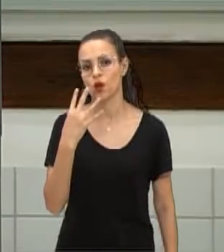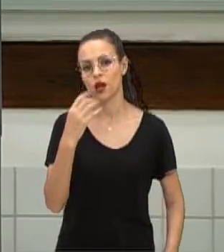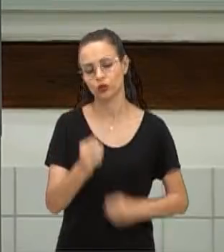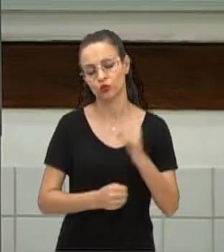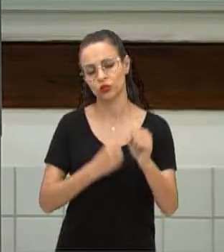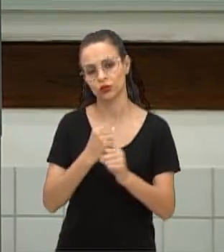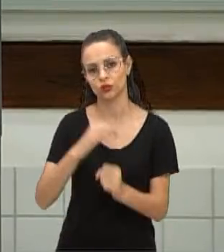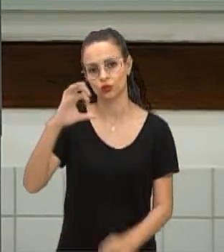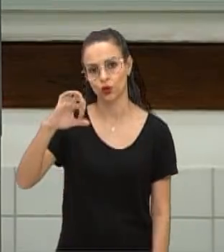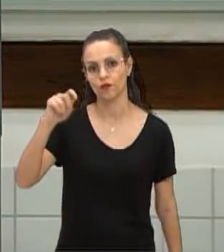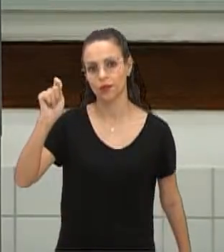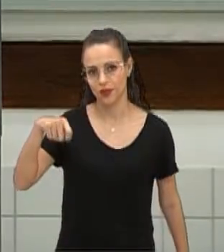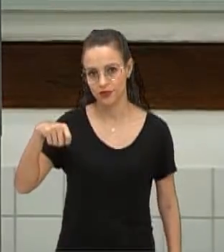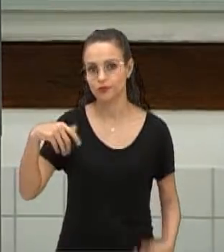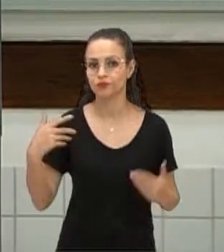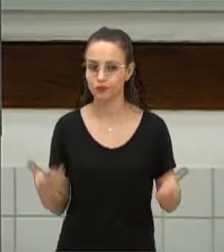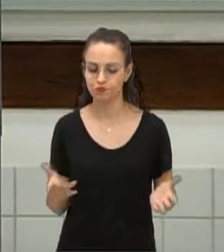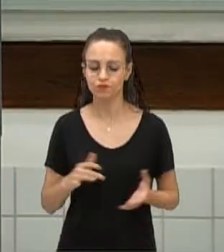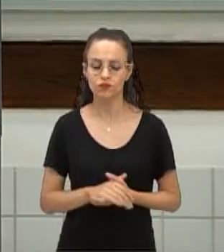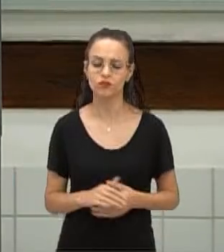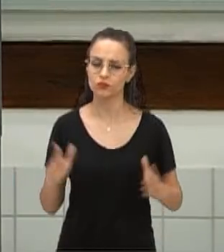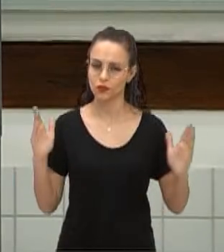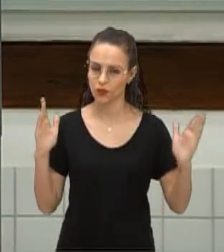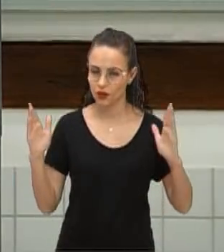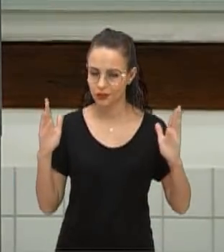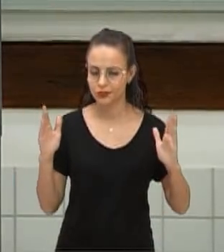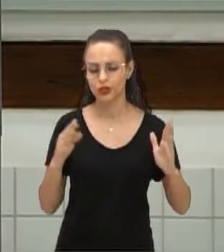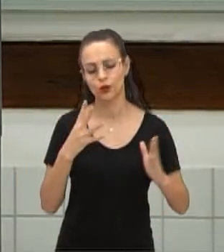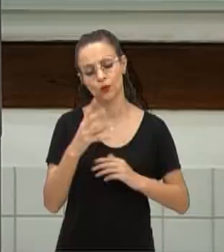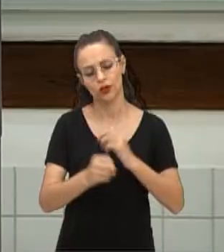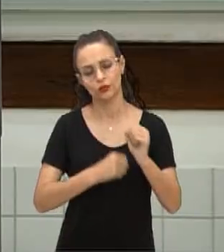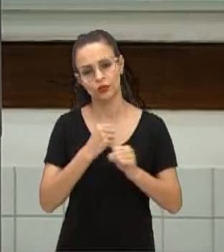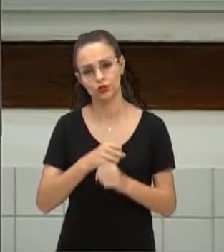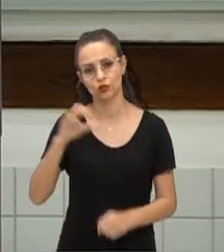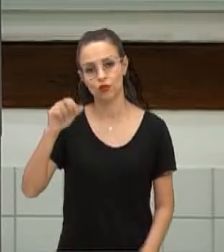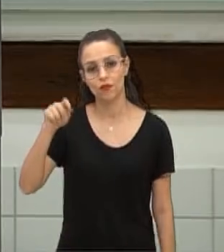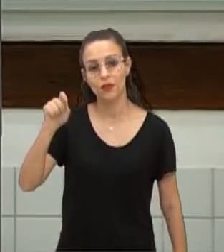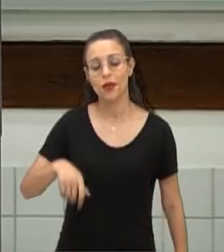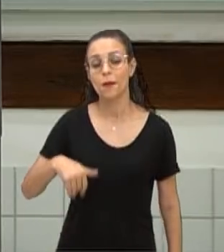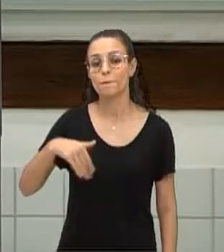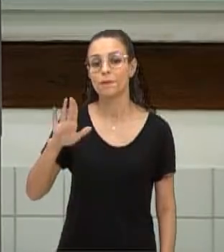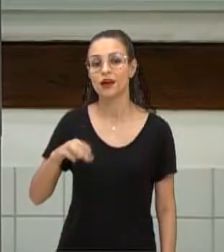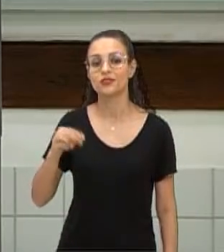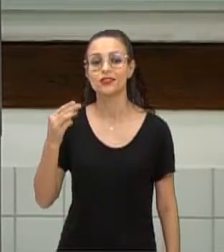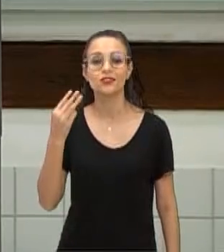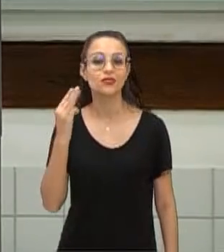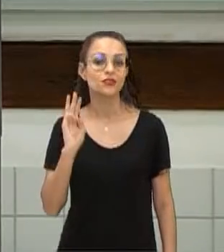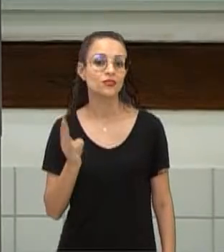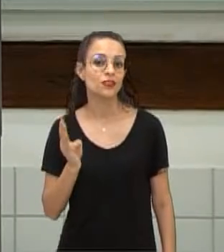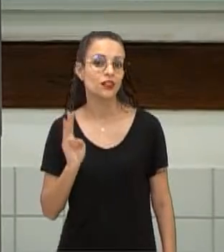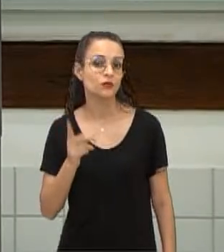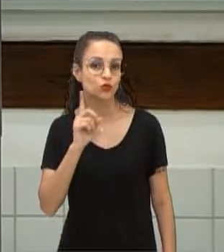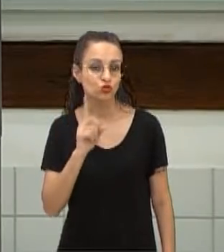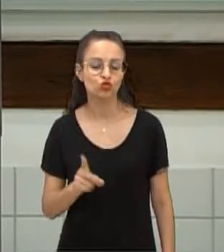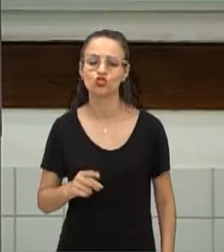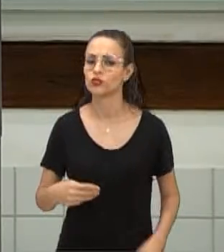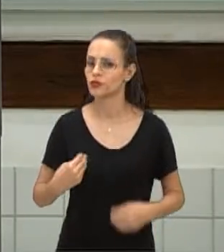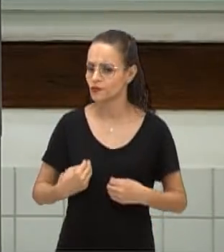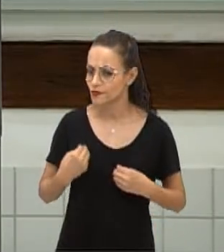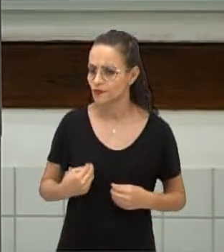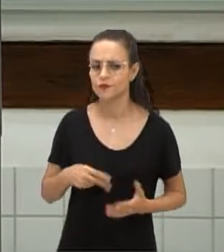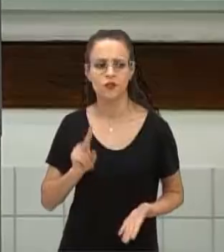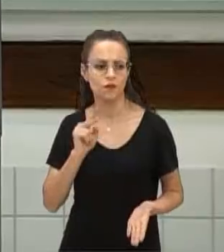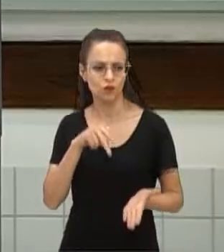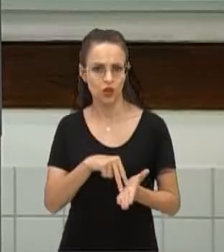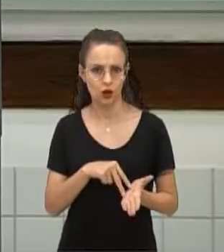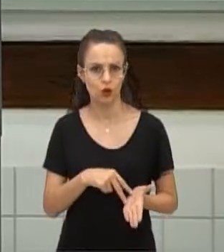9 meses. Entre esses 4 anos e 9 meses, mais de 3.000 dias foram em terra. E